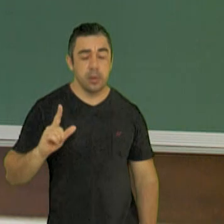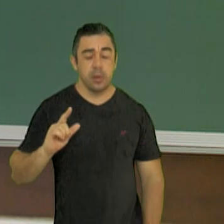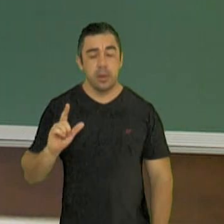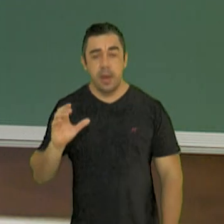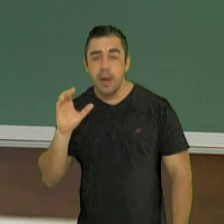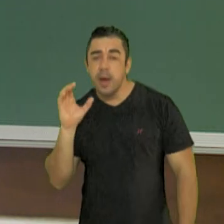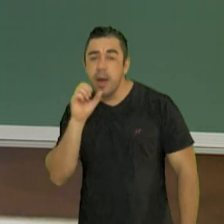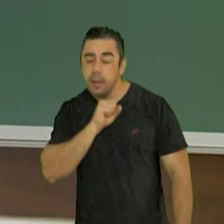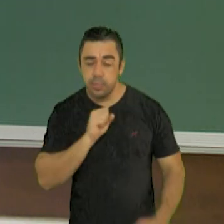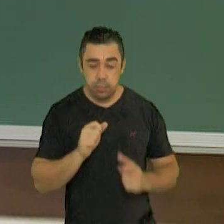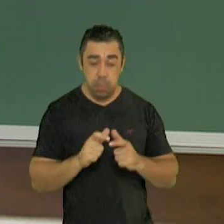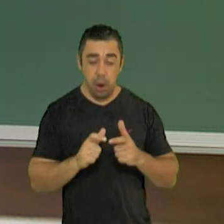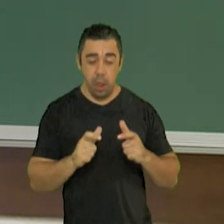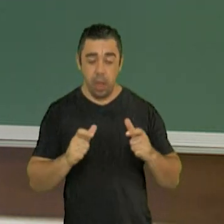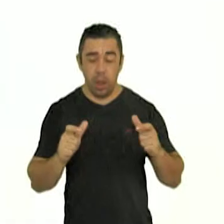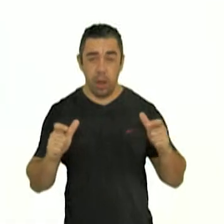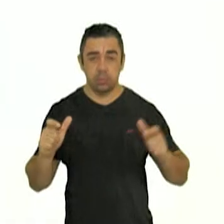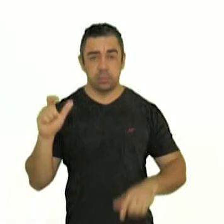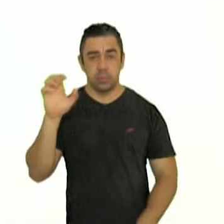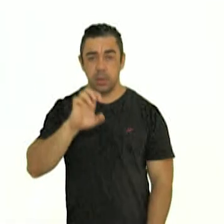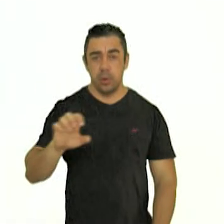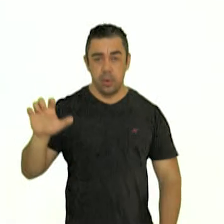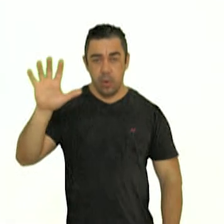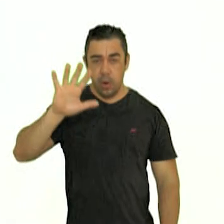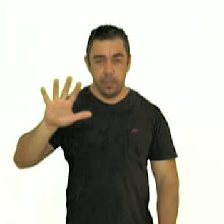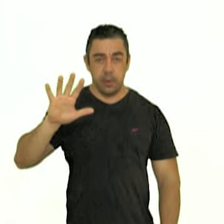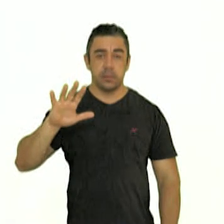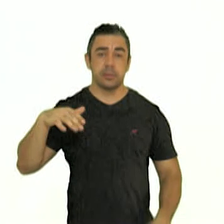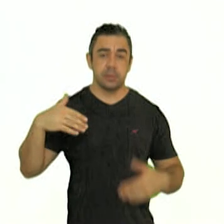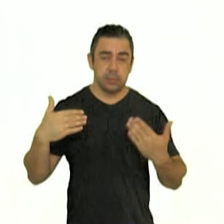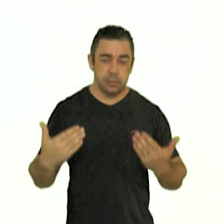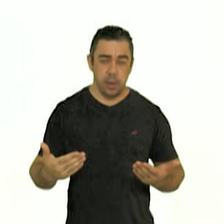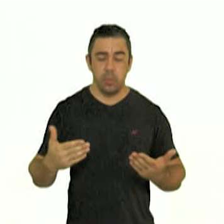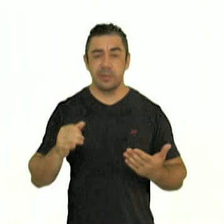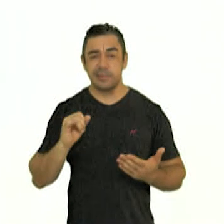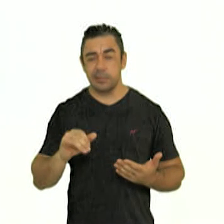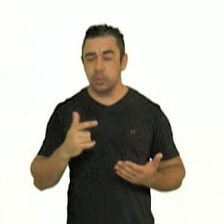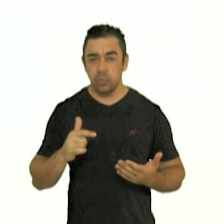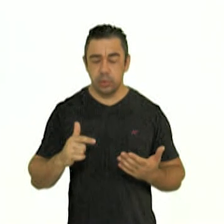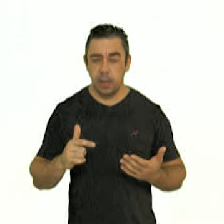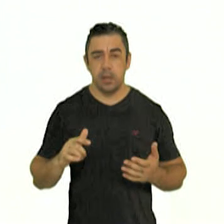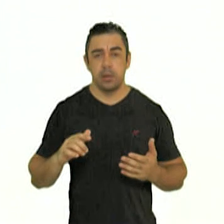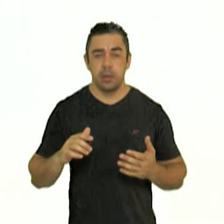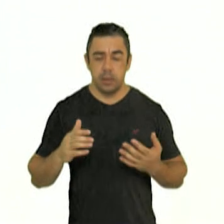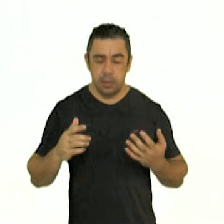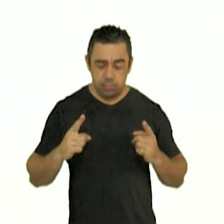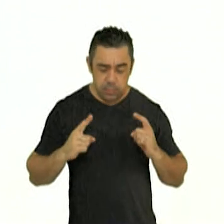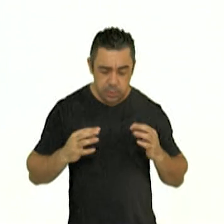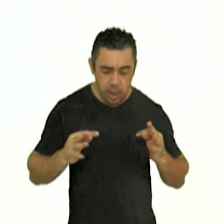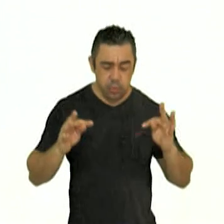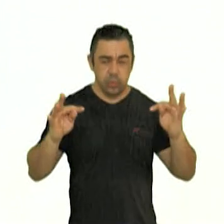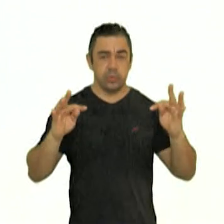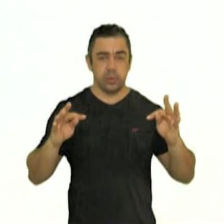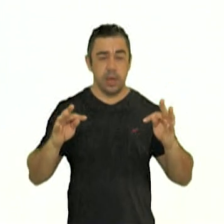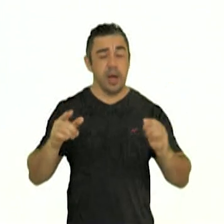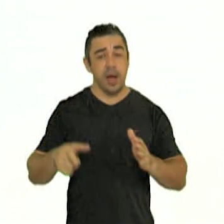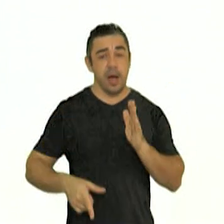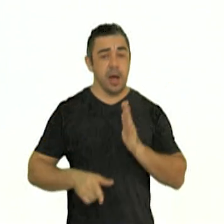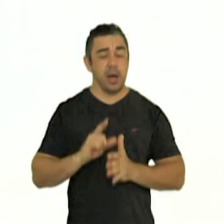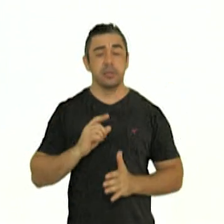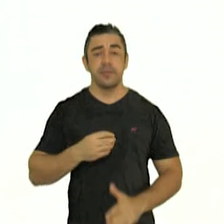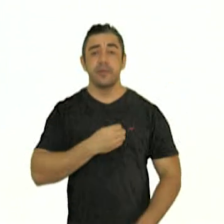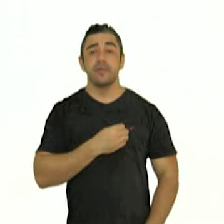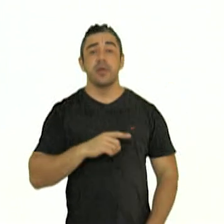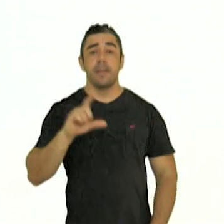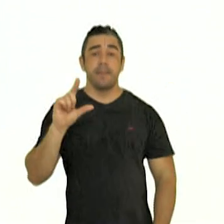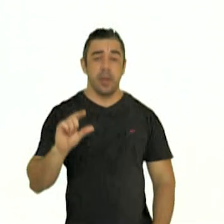rápido crescimento populacional na Europa. Sem os avanços científicos da medicina na área de saúde, as pessoas viviam menos, tinham uma